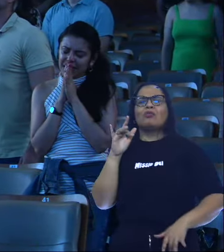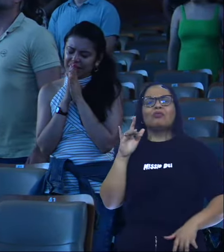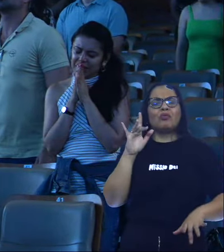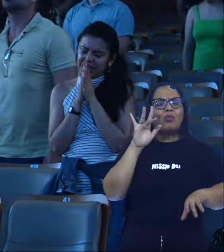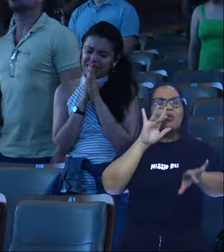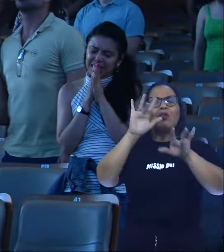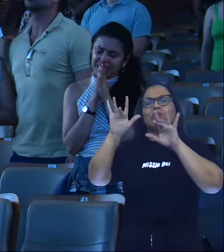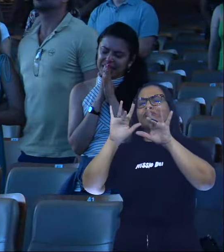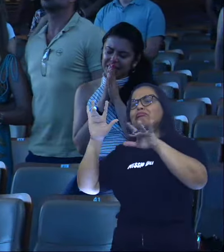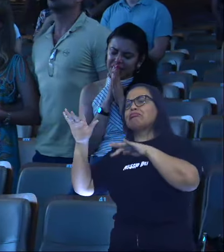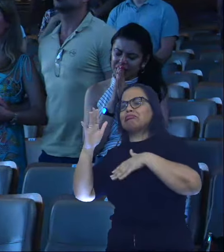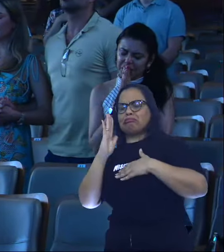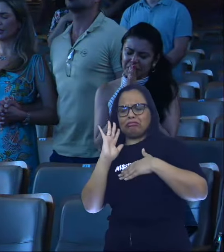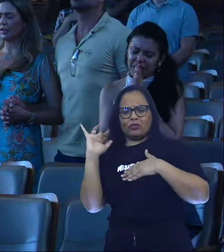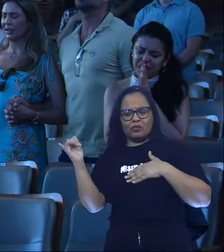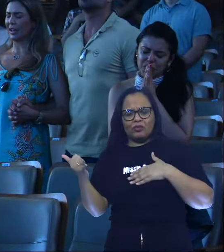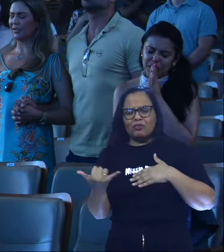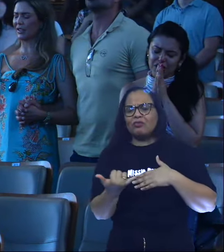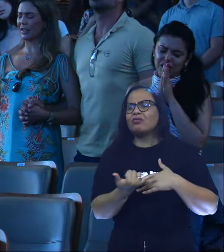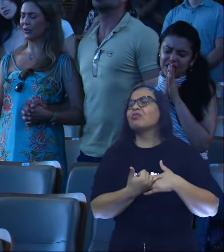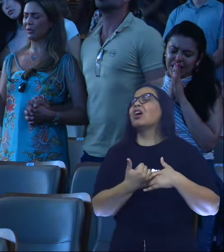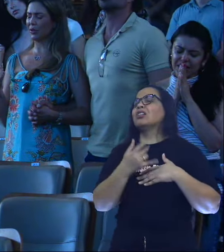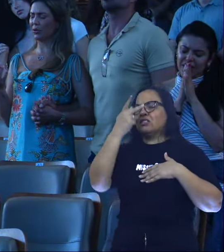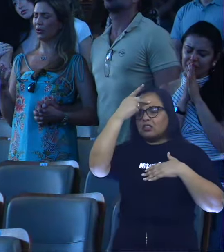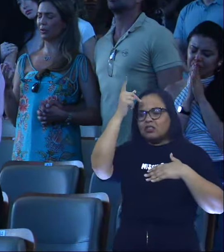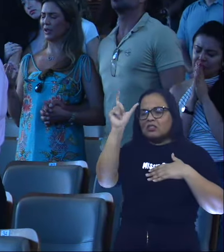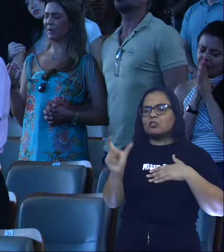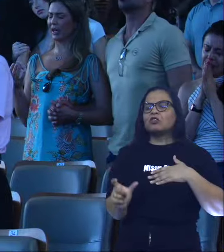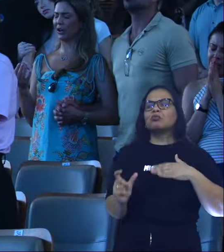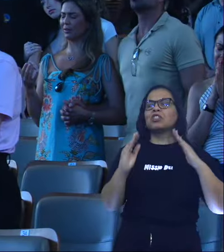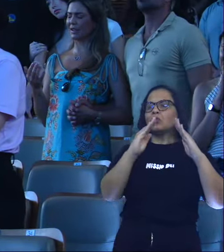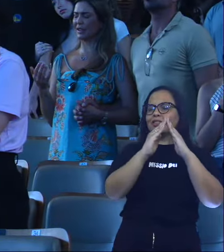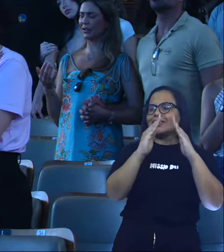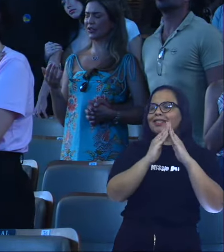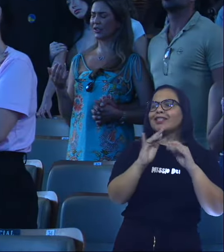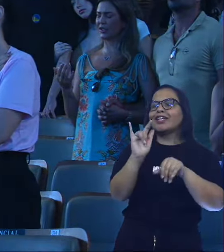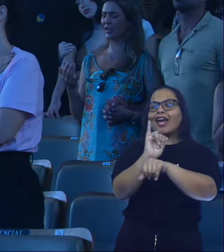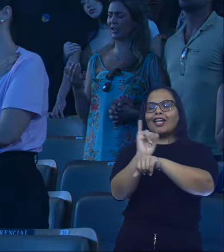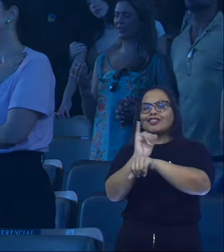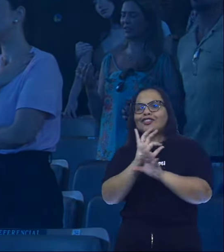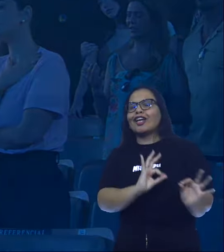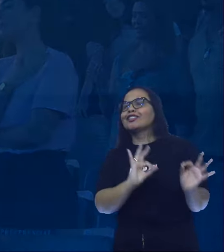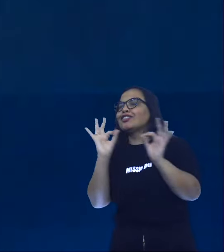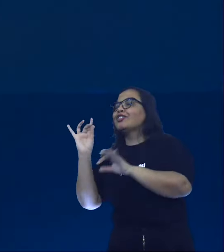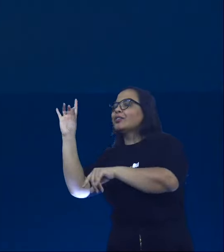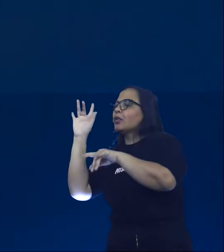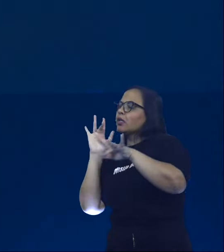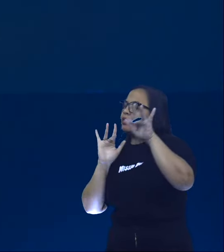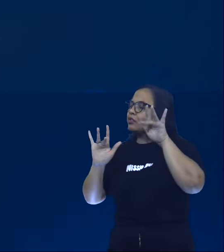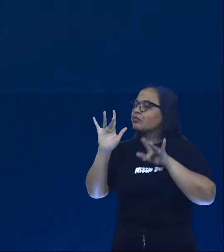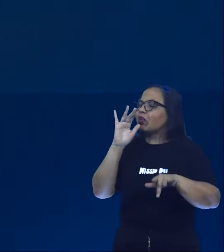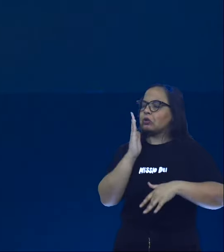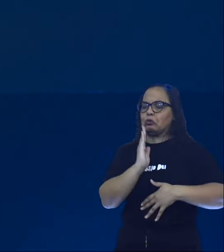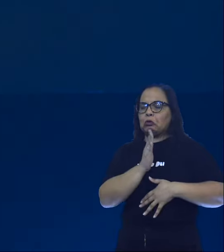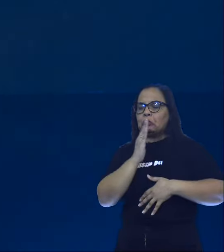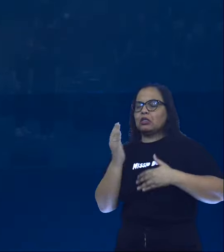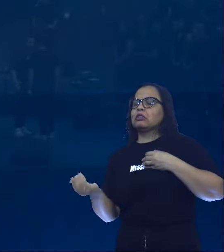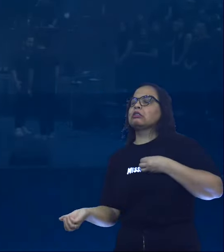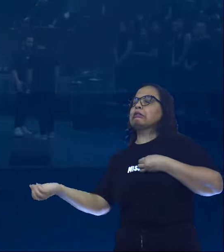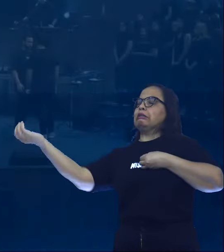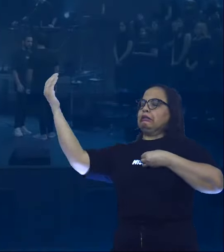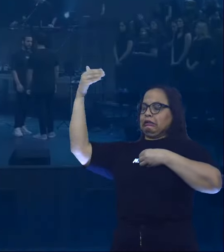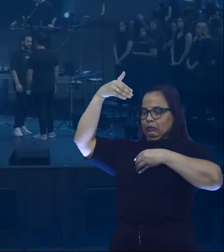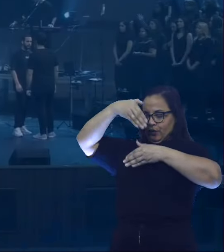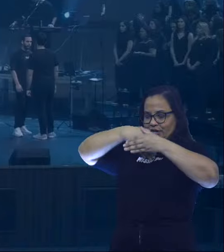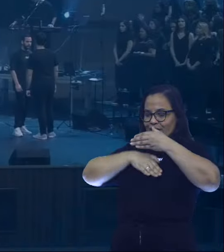diferente. Eu quero Te pedir, Senhor, invade e transborda cada coração, Pai, para que possamos viver coisas tremendas